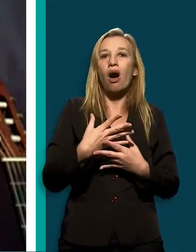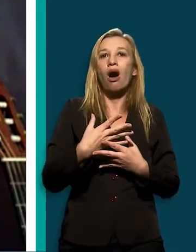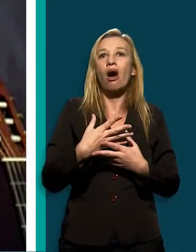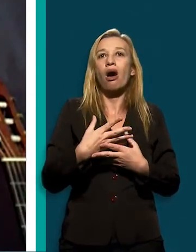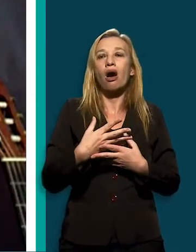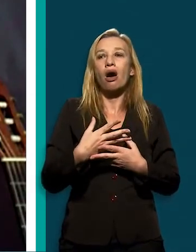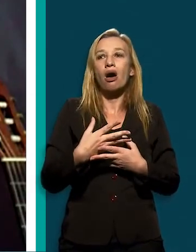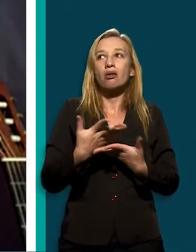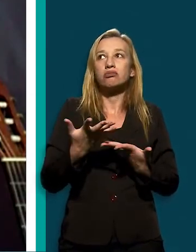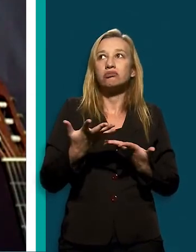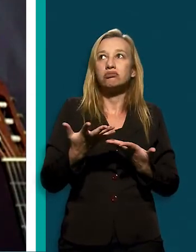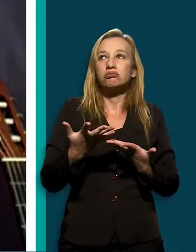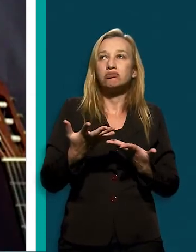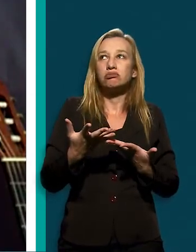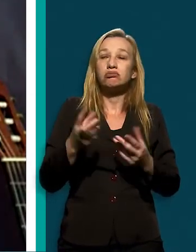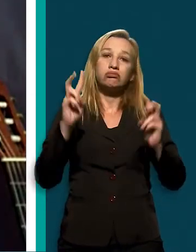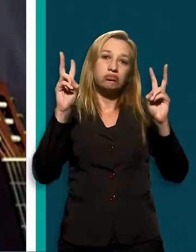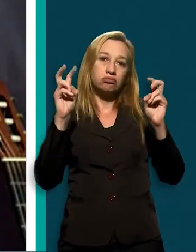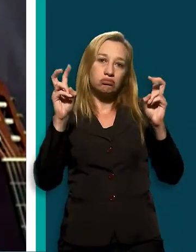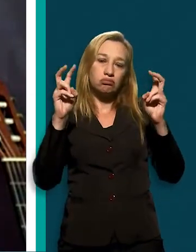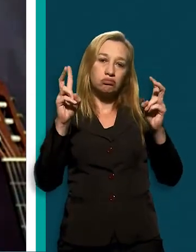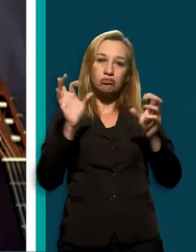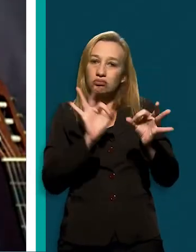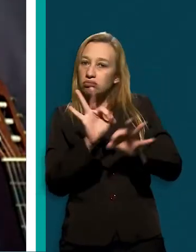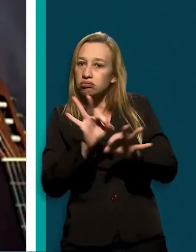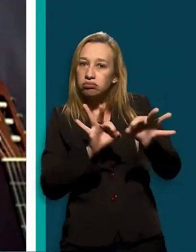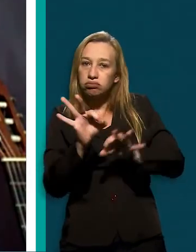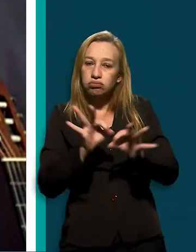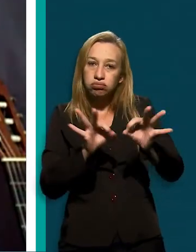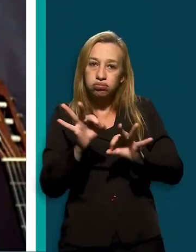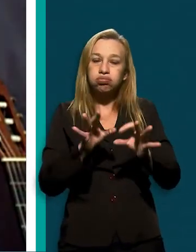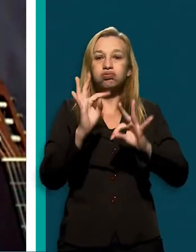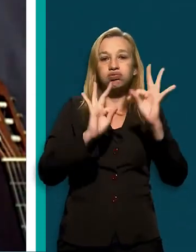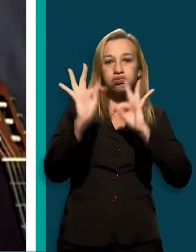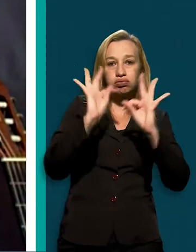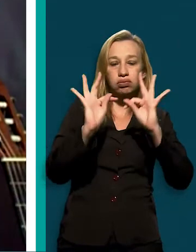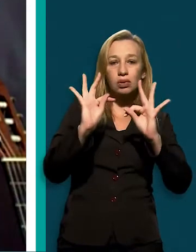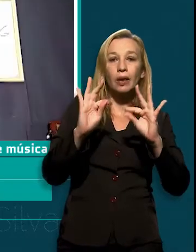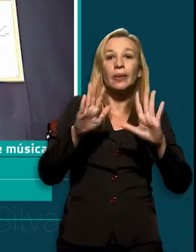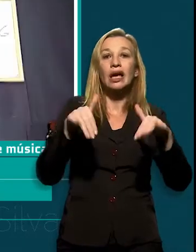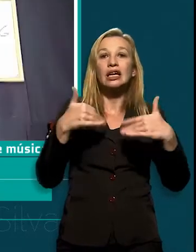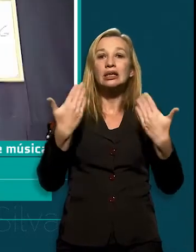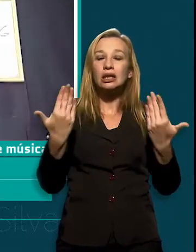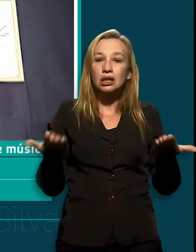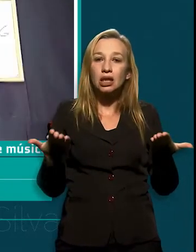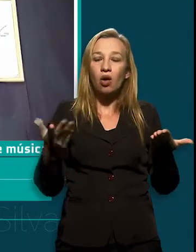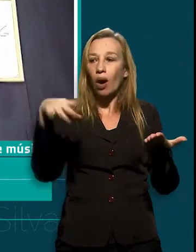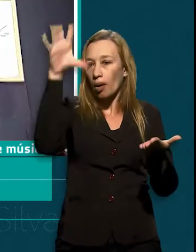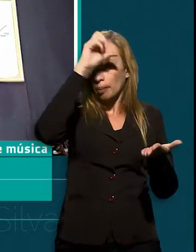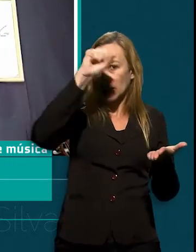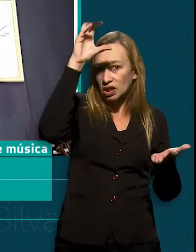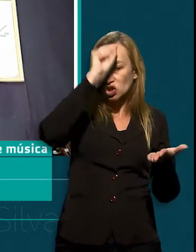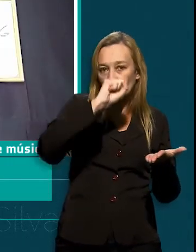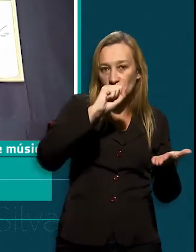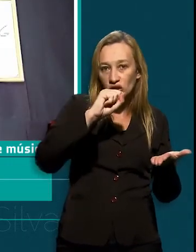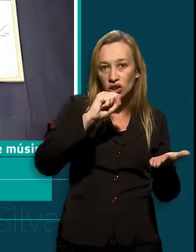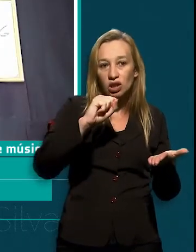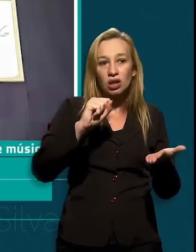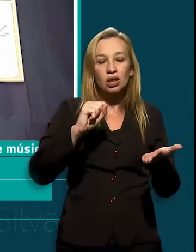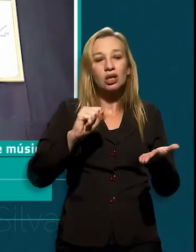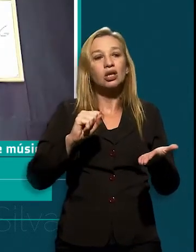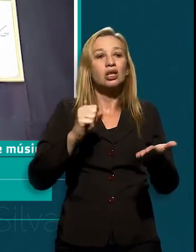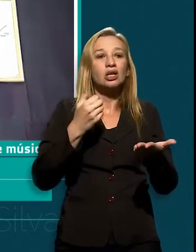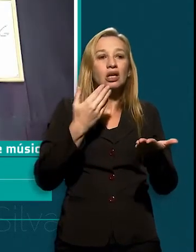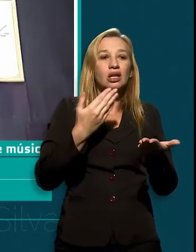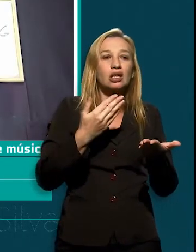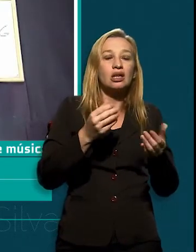né, em relação a essa questão de me organizar a isso, né? Então, aprendi, como eu falei,